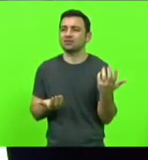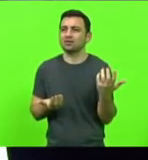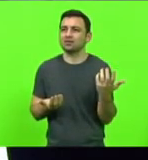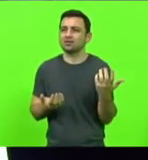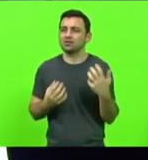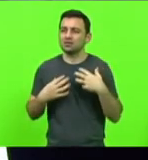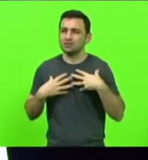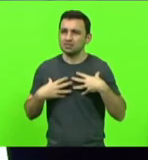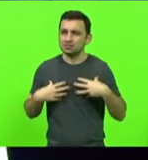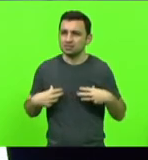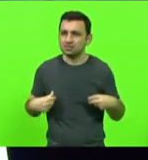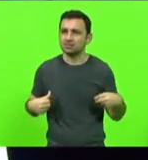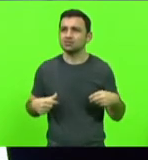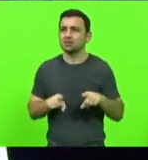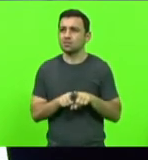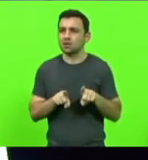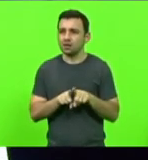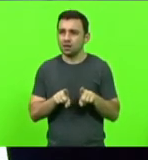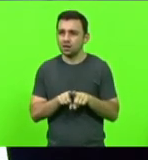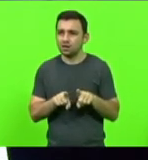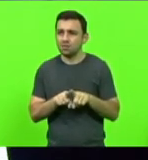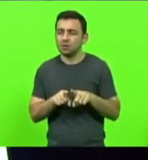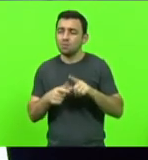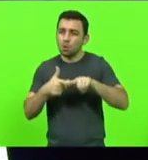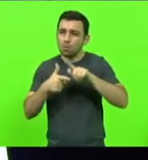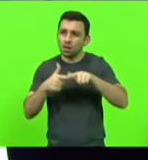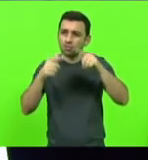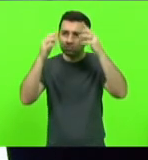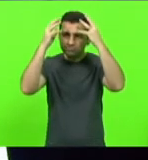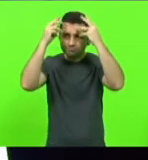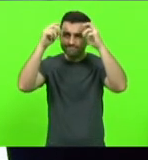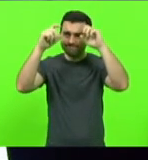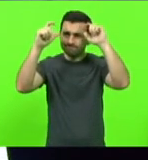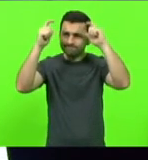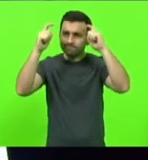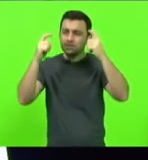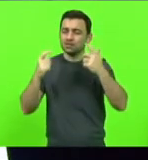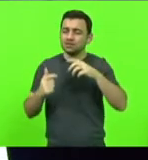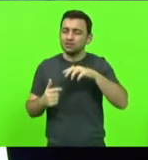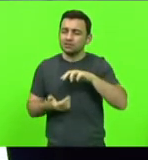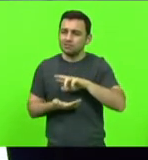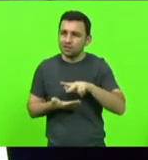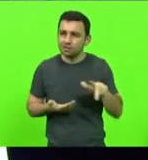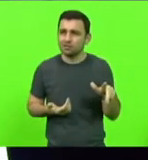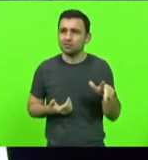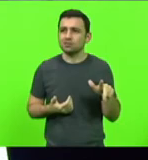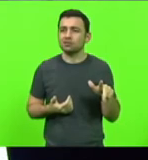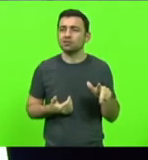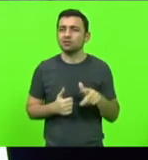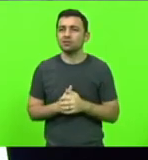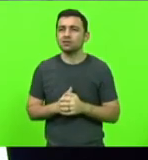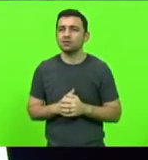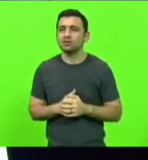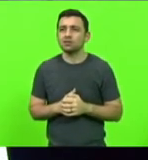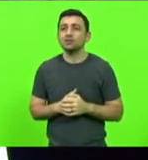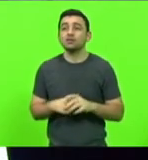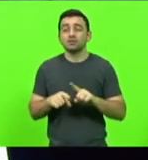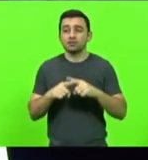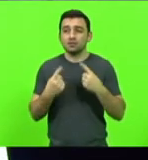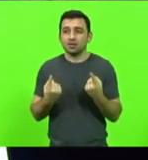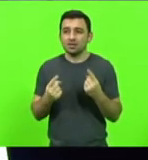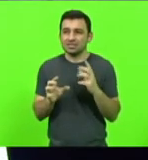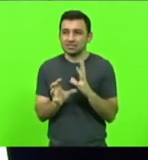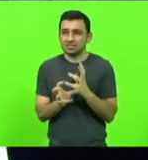e perda de neurônios motores inferiores, enfim. Esta questão da atrofia